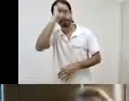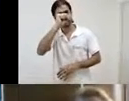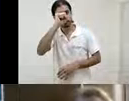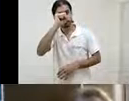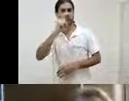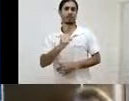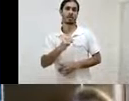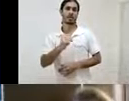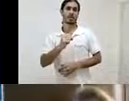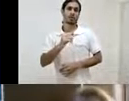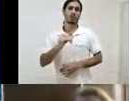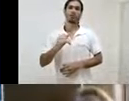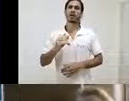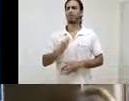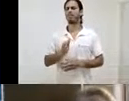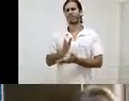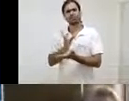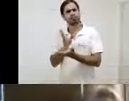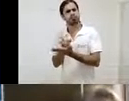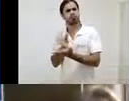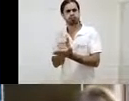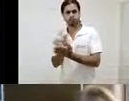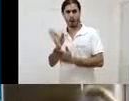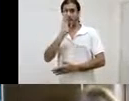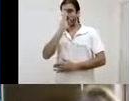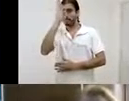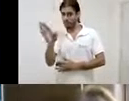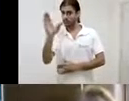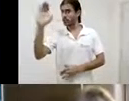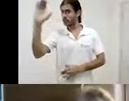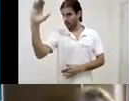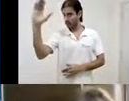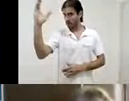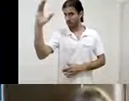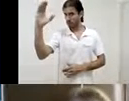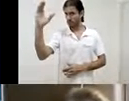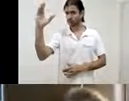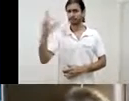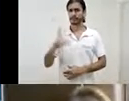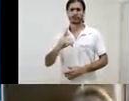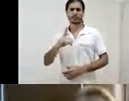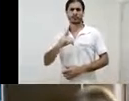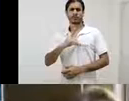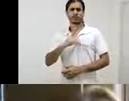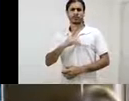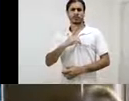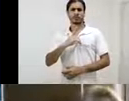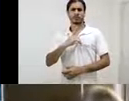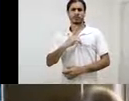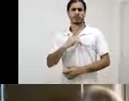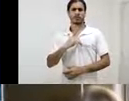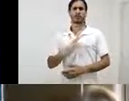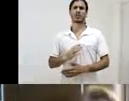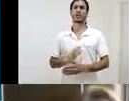predominantemente científicos e tinham status bastante diferenciados, como se eles fizessem